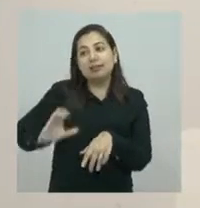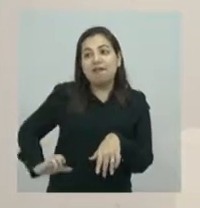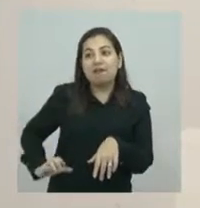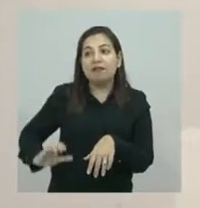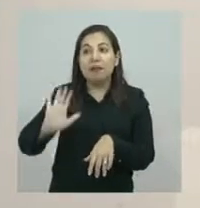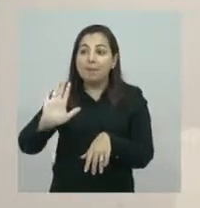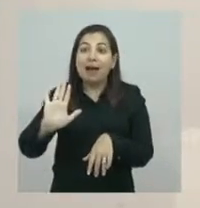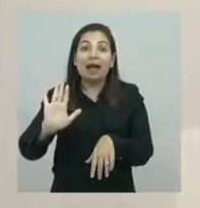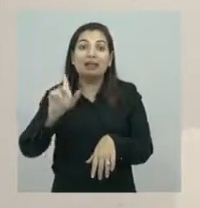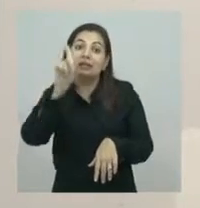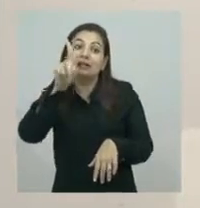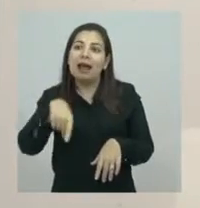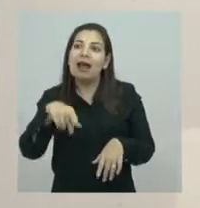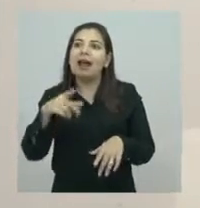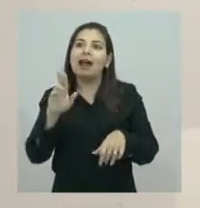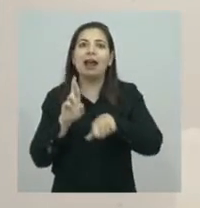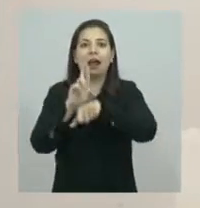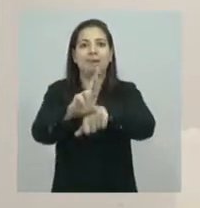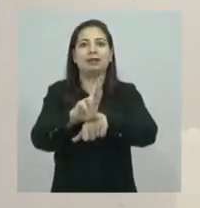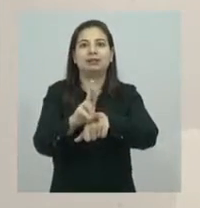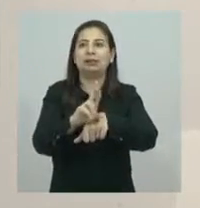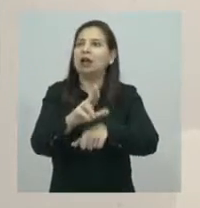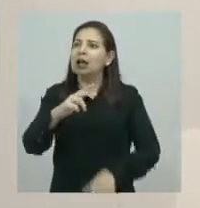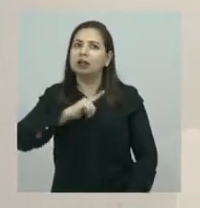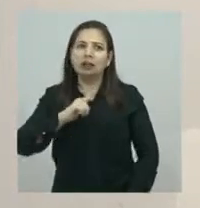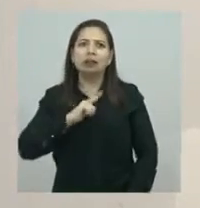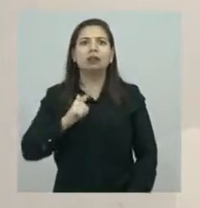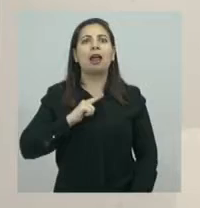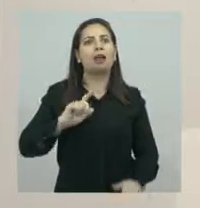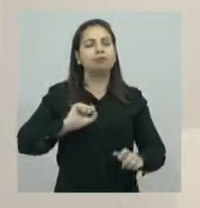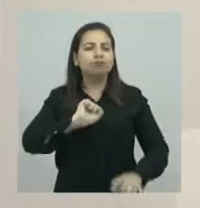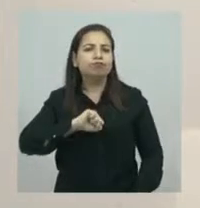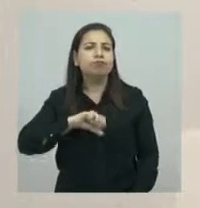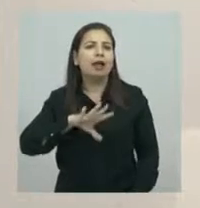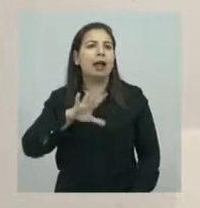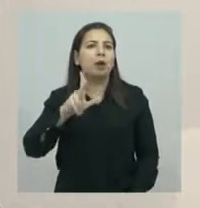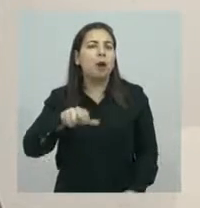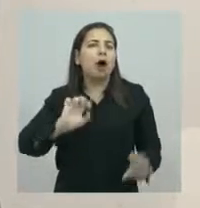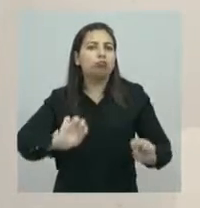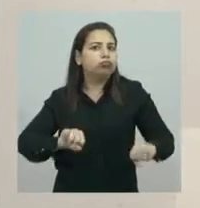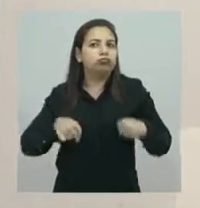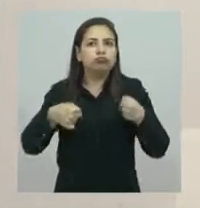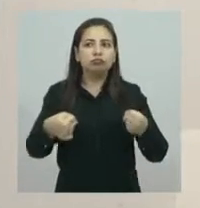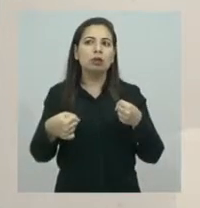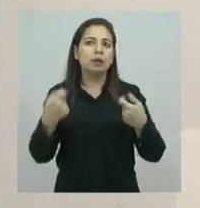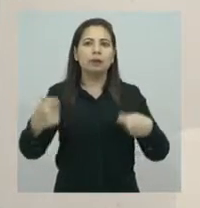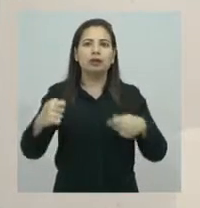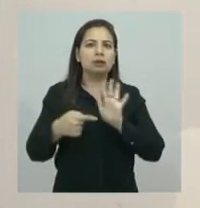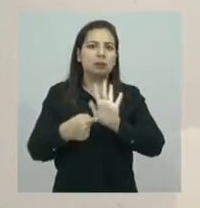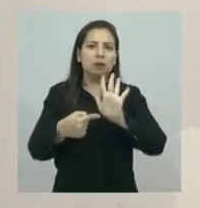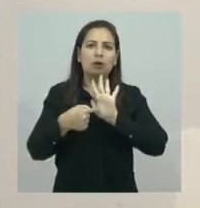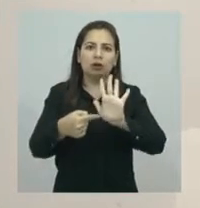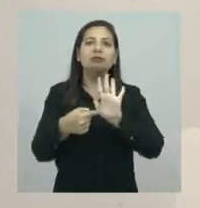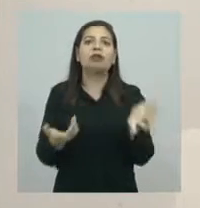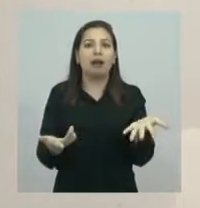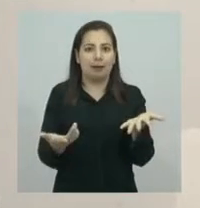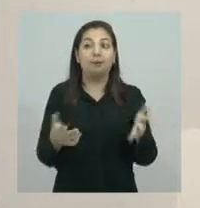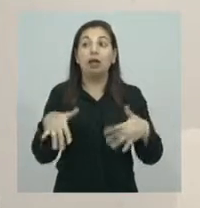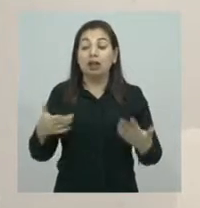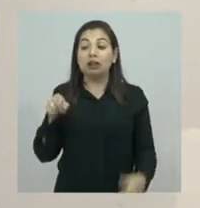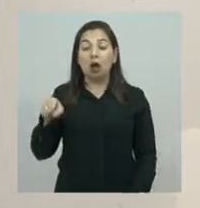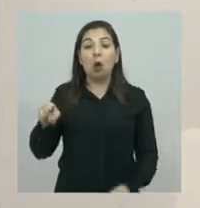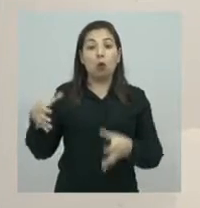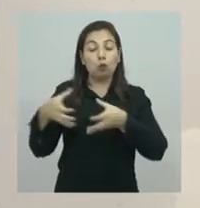são pessoas que vêm divulgando, vêm repassando o seu conhecimento. Então, essa juventude, ela é muito